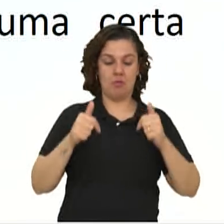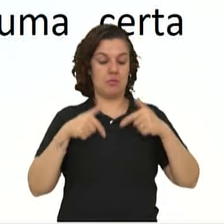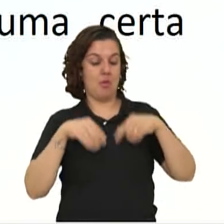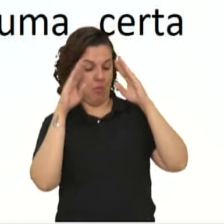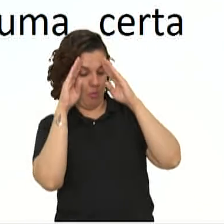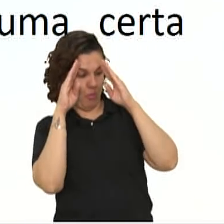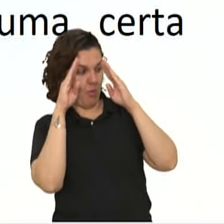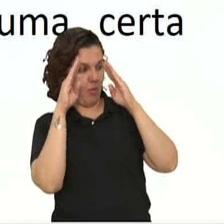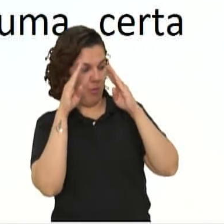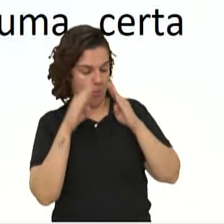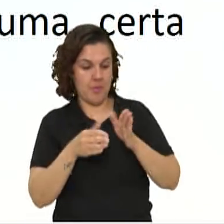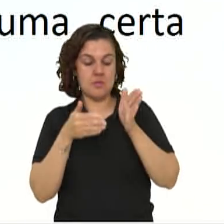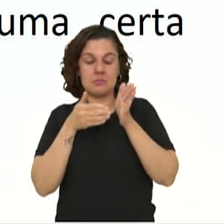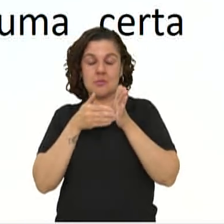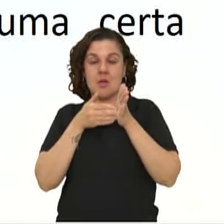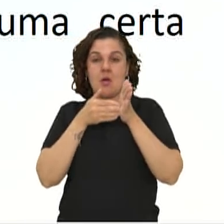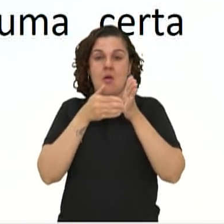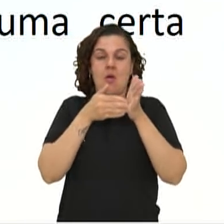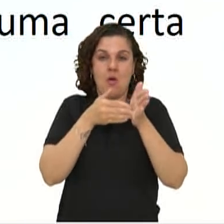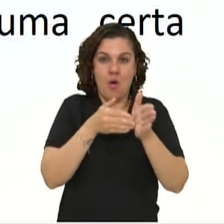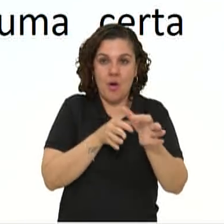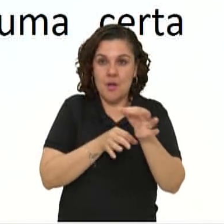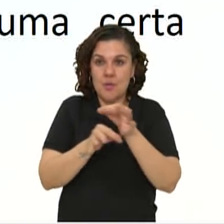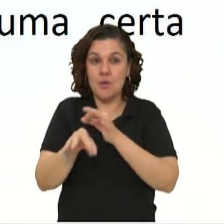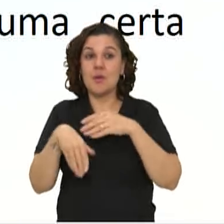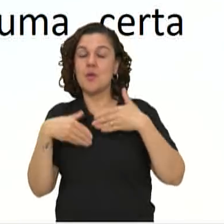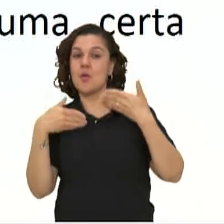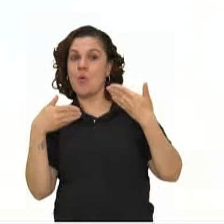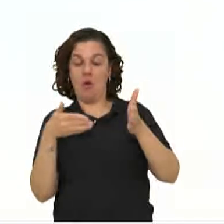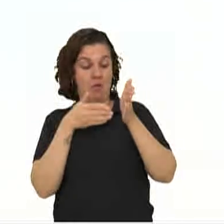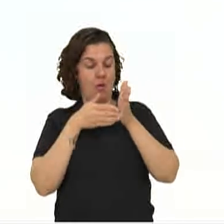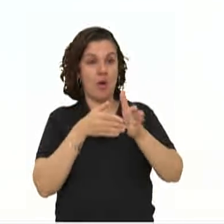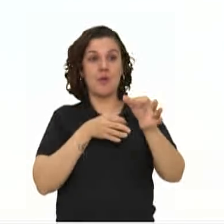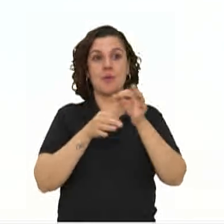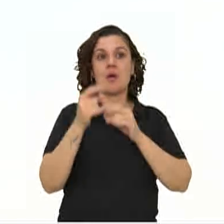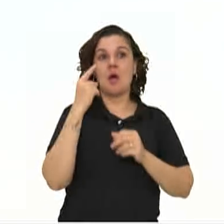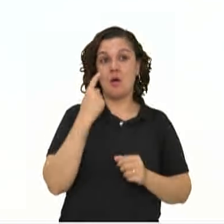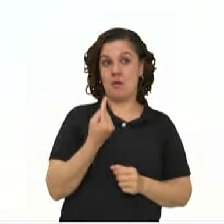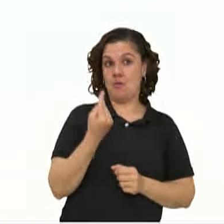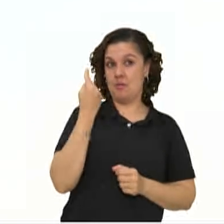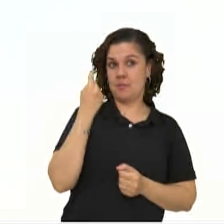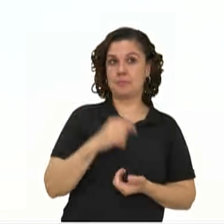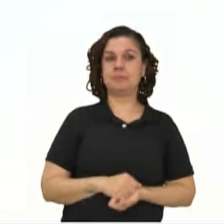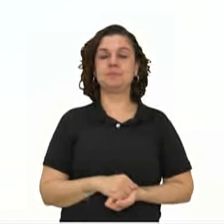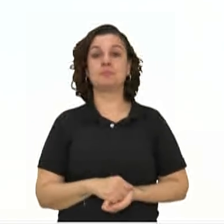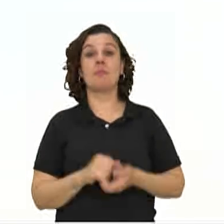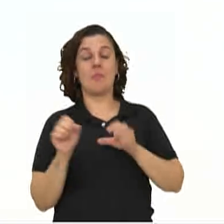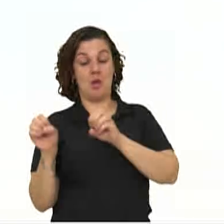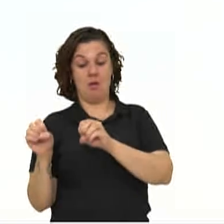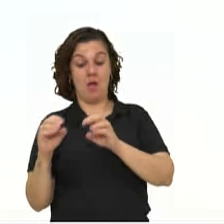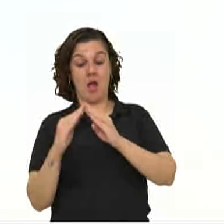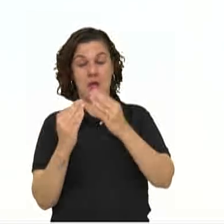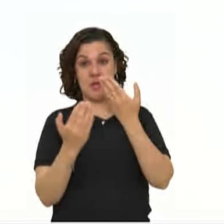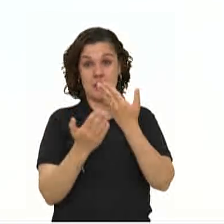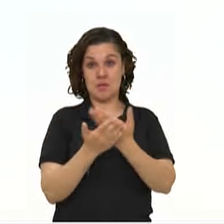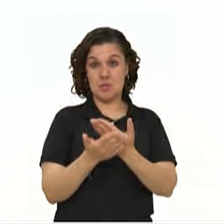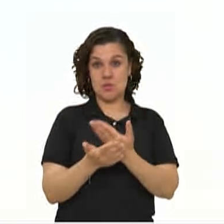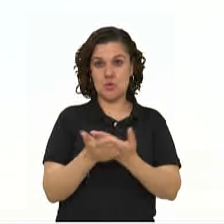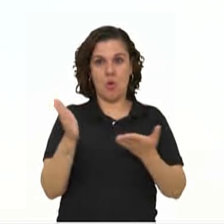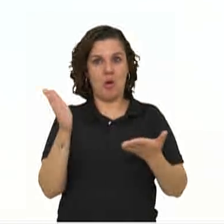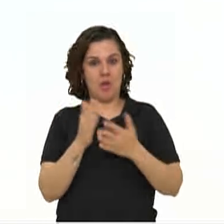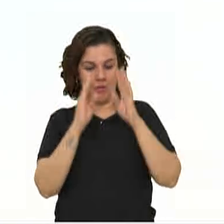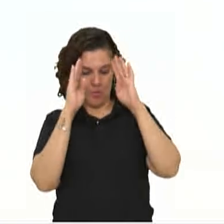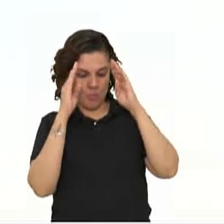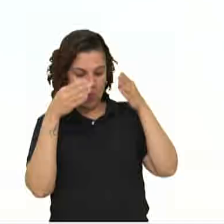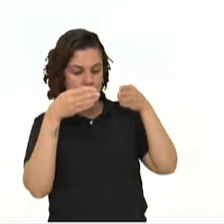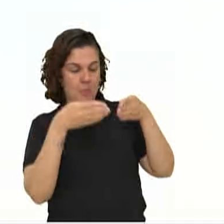obedeciam uma certa ordem e organização. E quais eram essas ordens e organizações? A escola, no período medieval, era dirigida